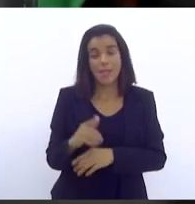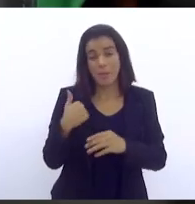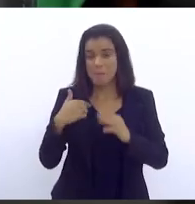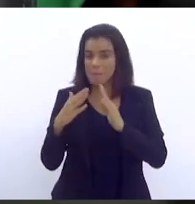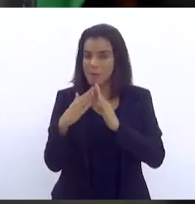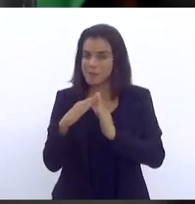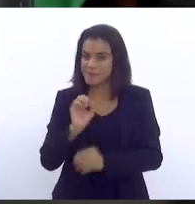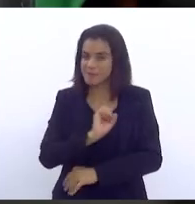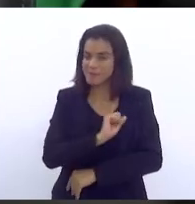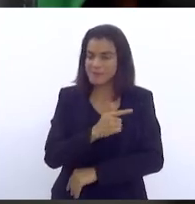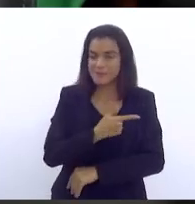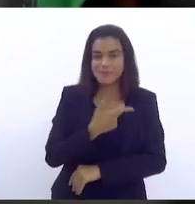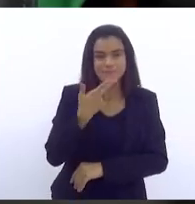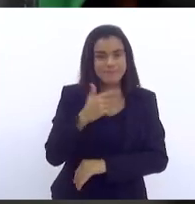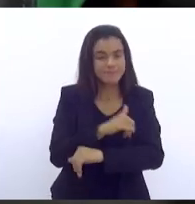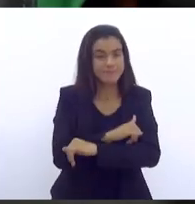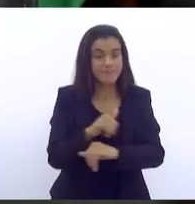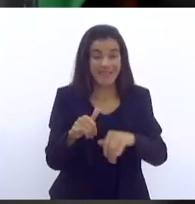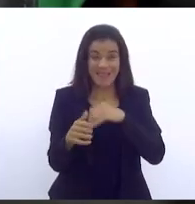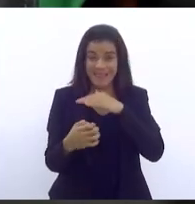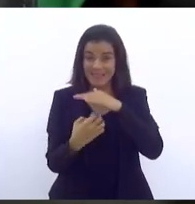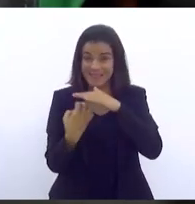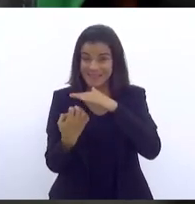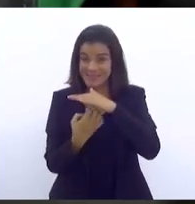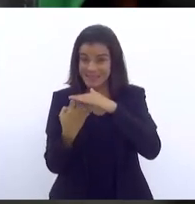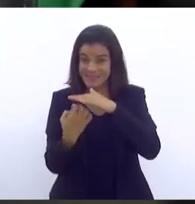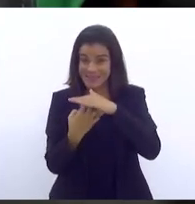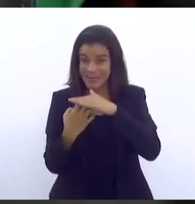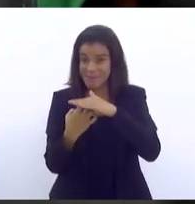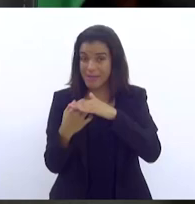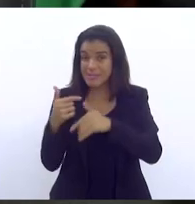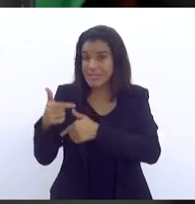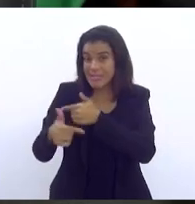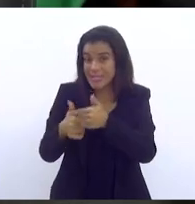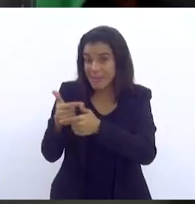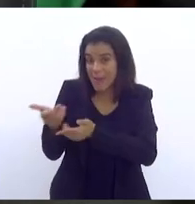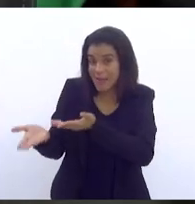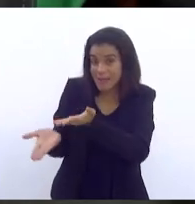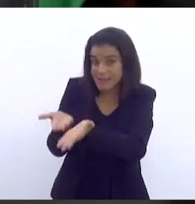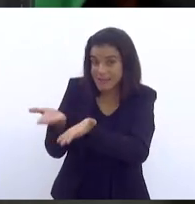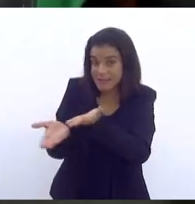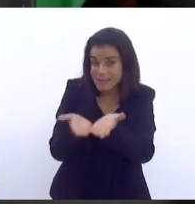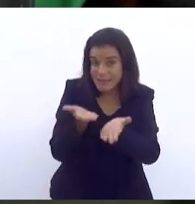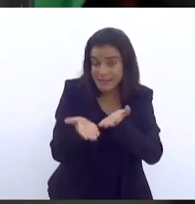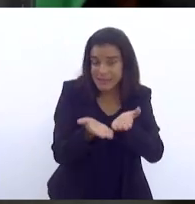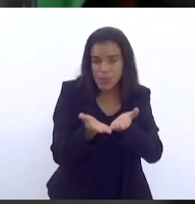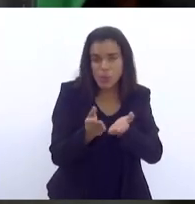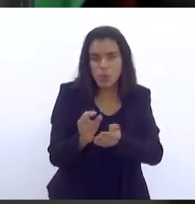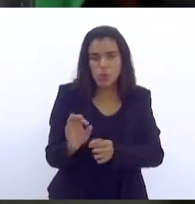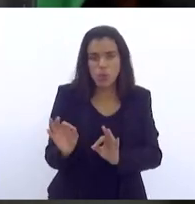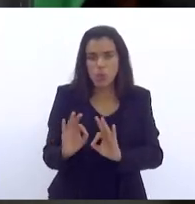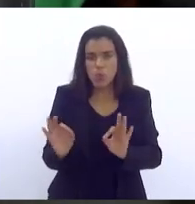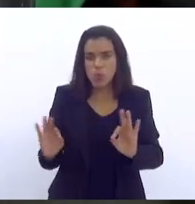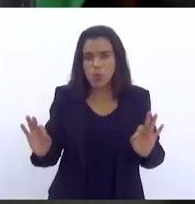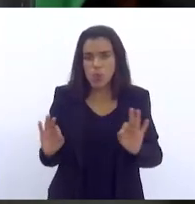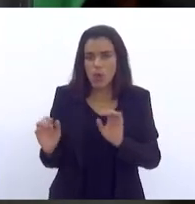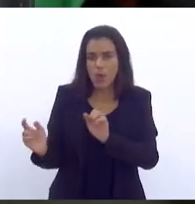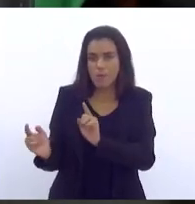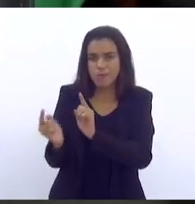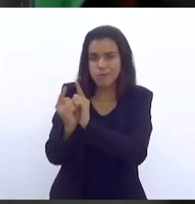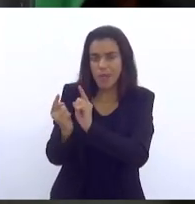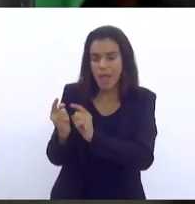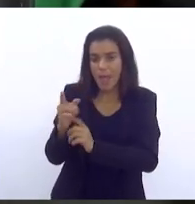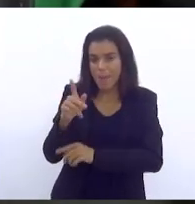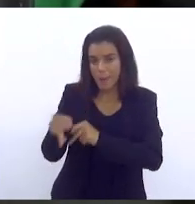Gonçalo para dizer que a empresa que lá faz o serviço não atende decentemente a